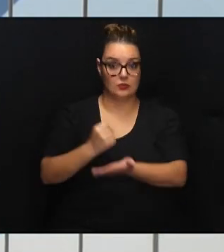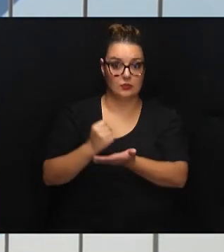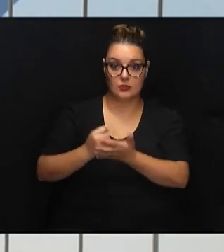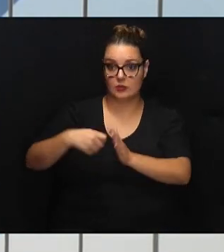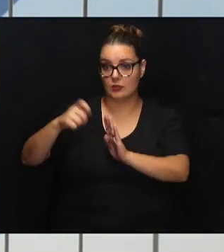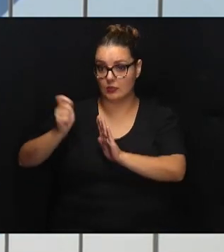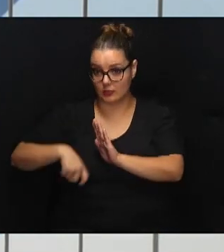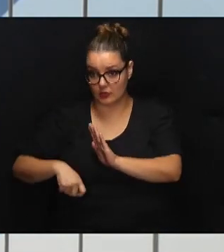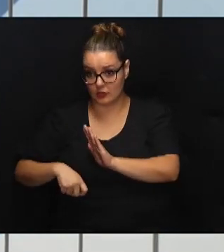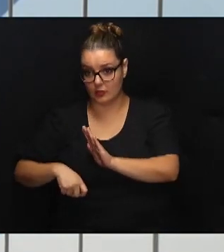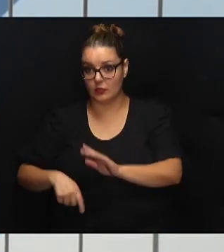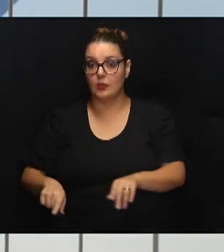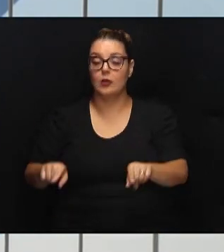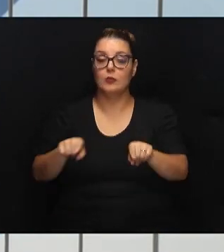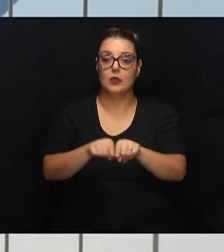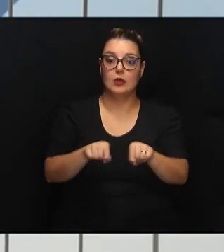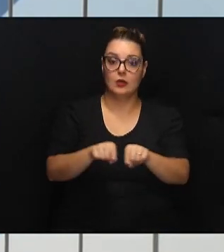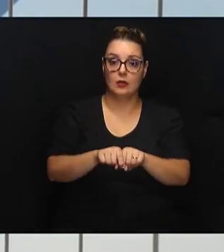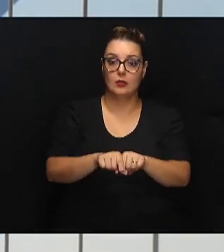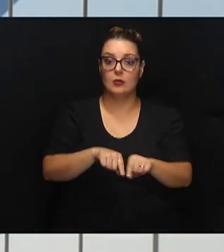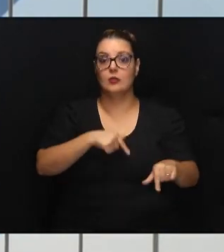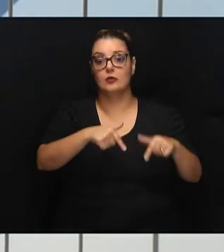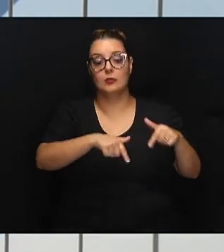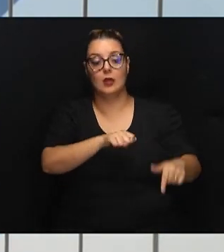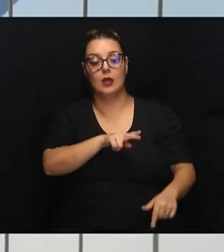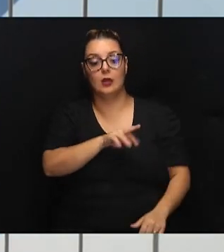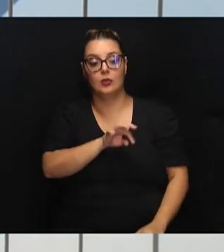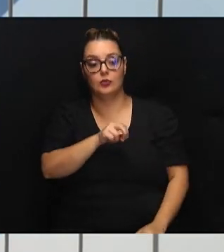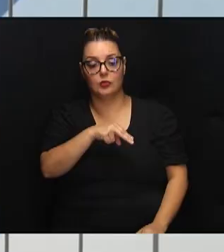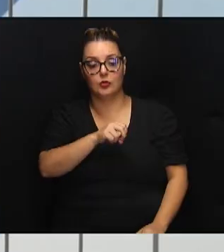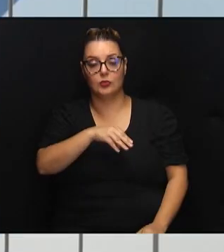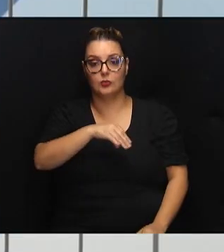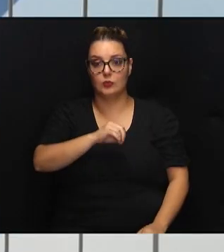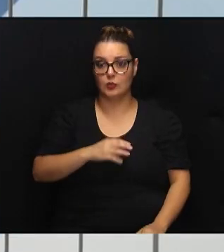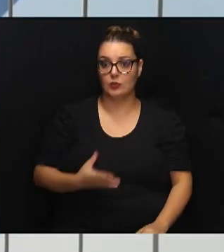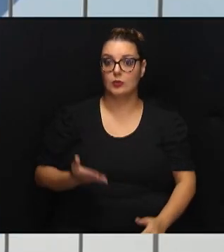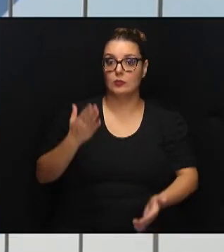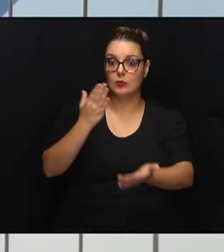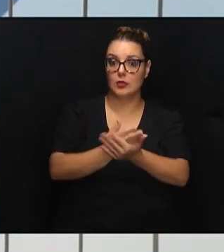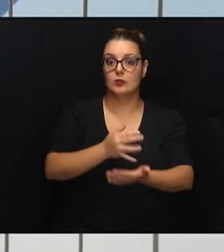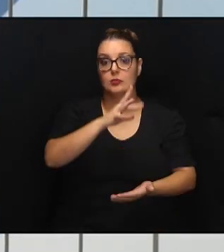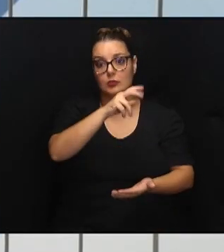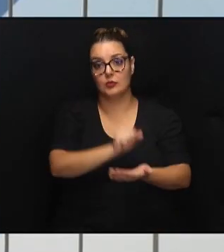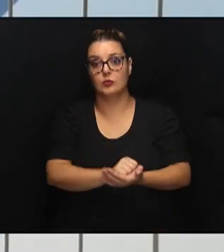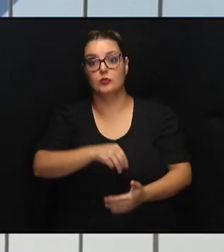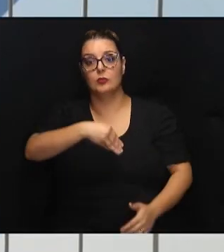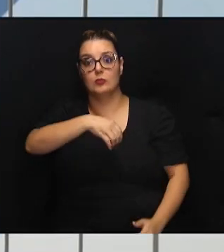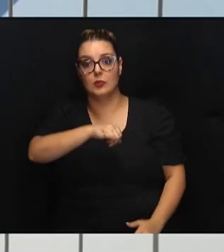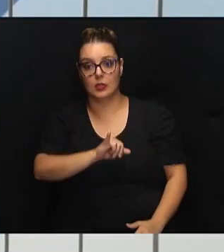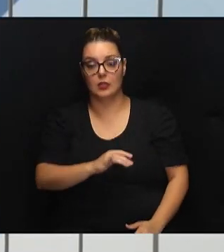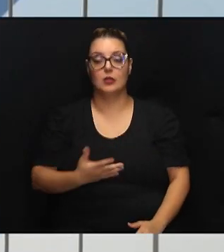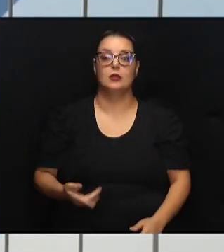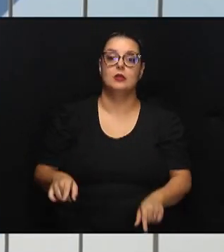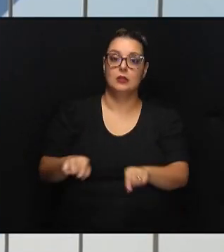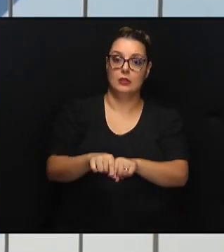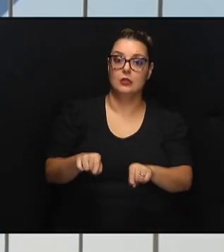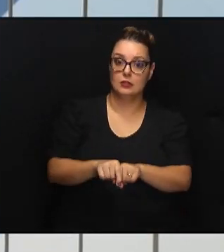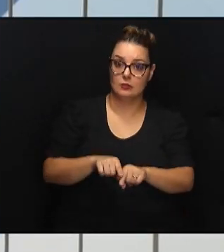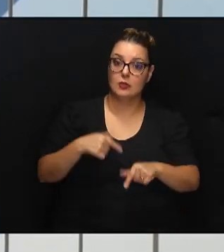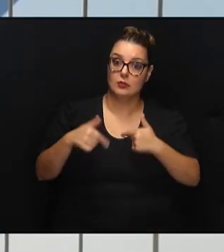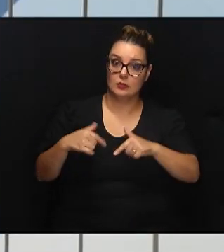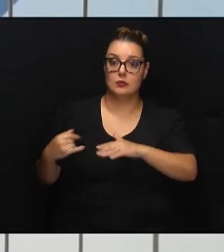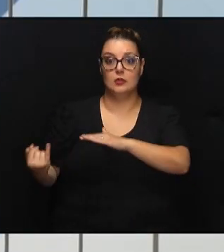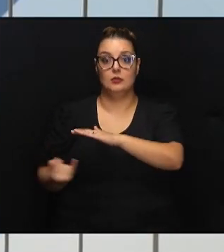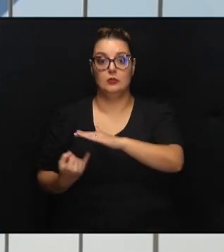registrada, como também um trabalhador autônomo que deixou de fazer o seu cadastro no MEI e aí ele também passa a ser um trabalhador